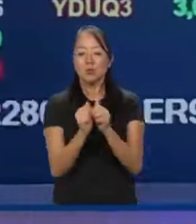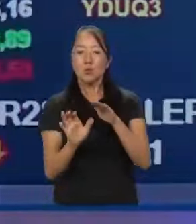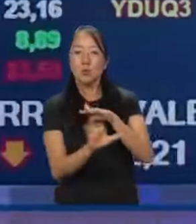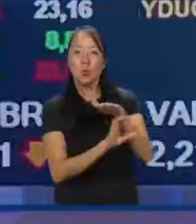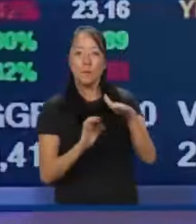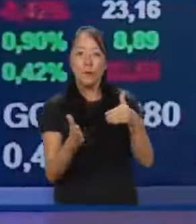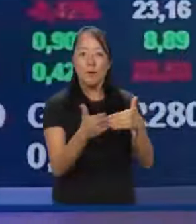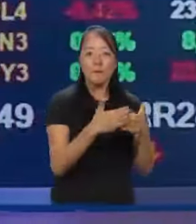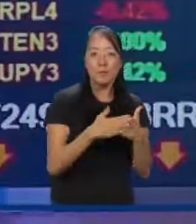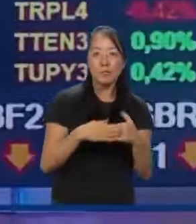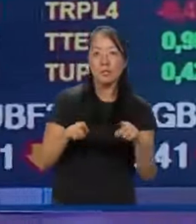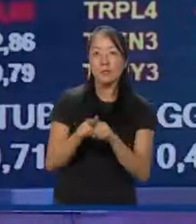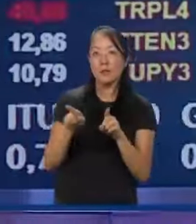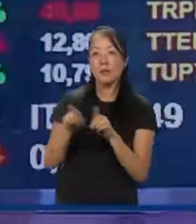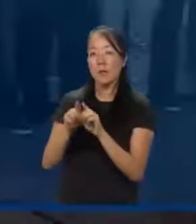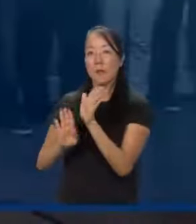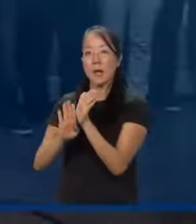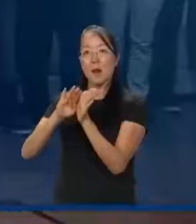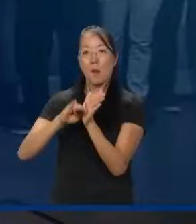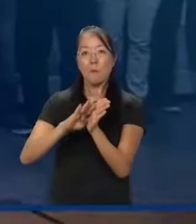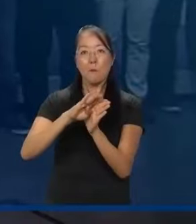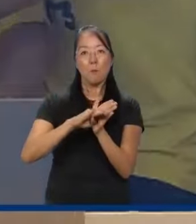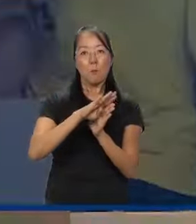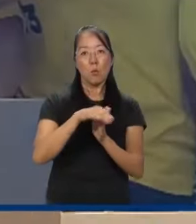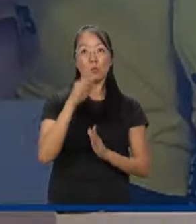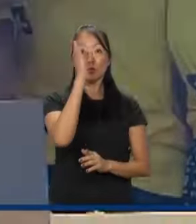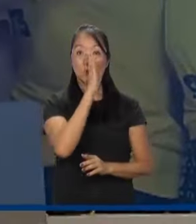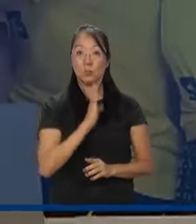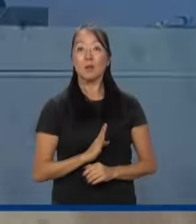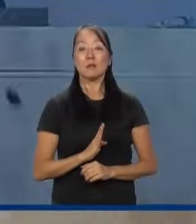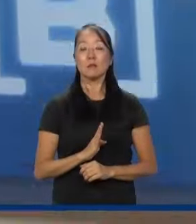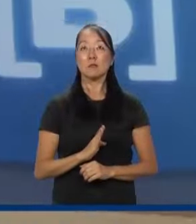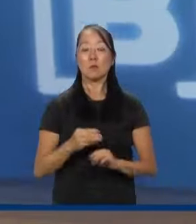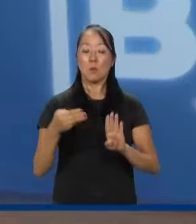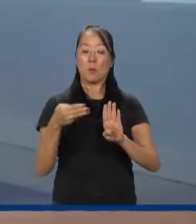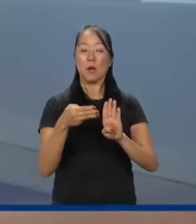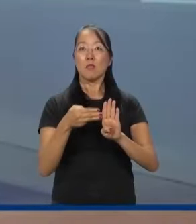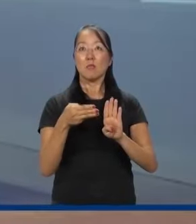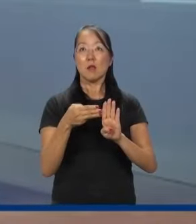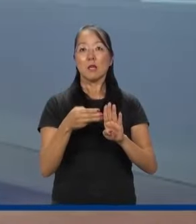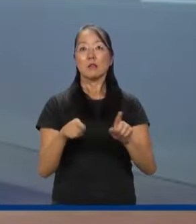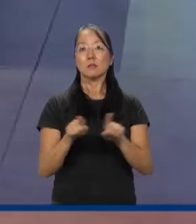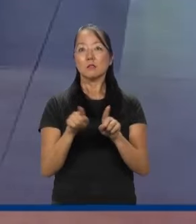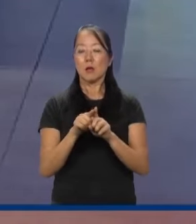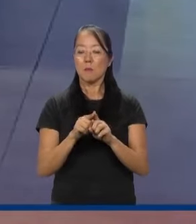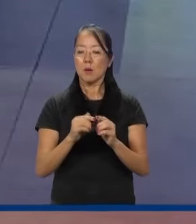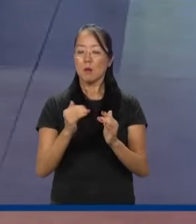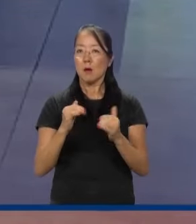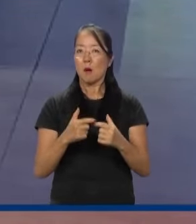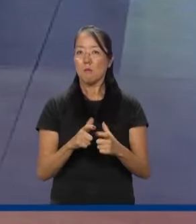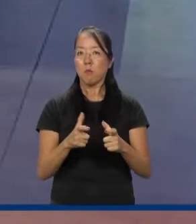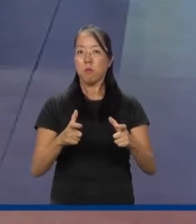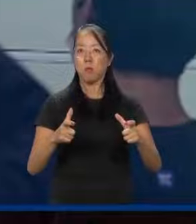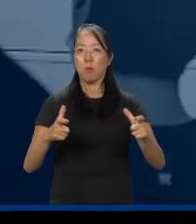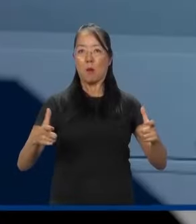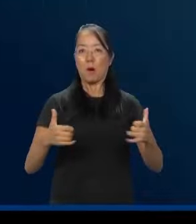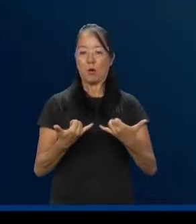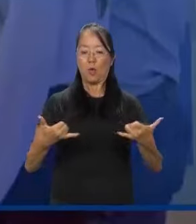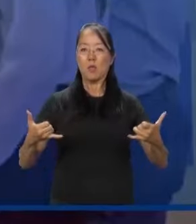listadas na B3, a Bolsa do Brasil. Crescer com a energia de quem acredita e investe na sua